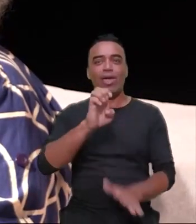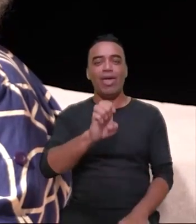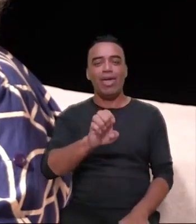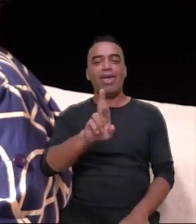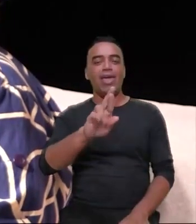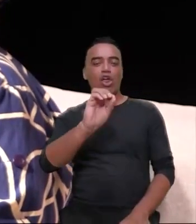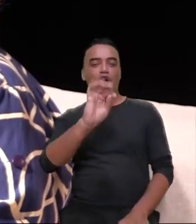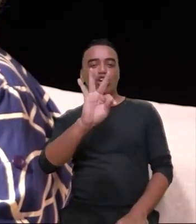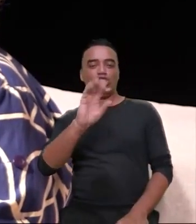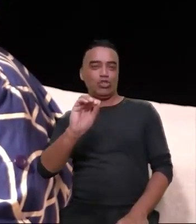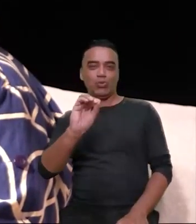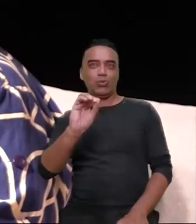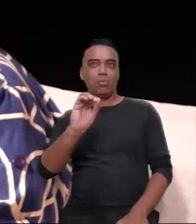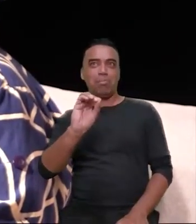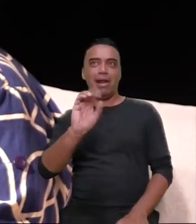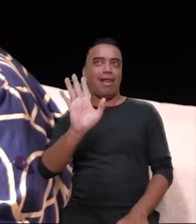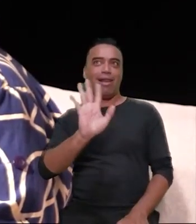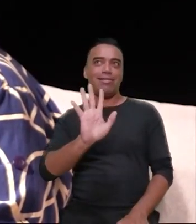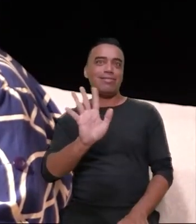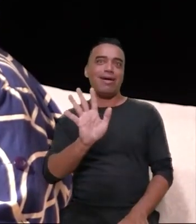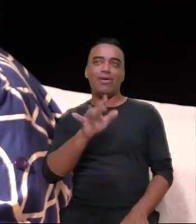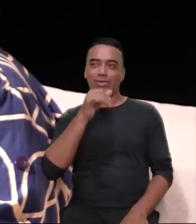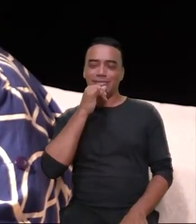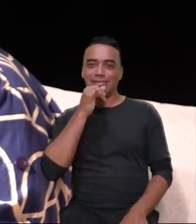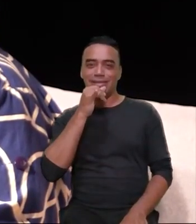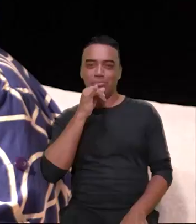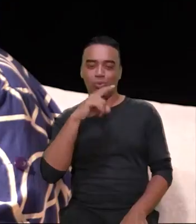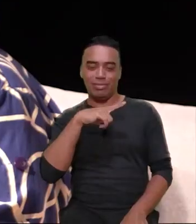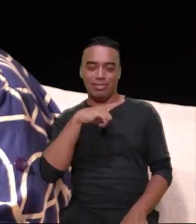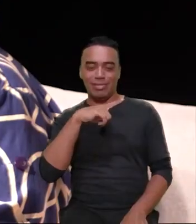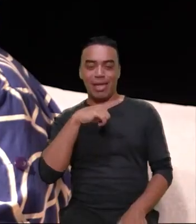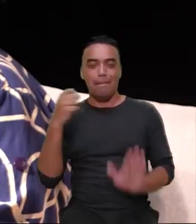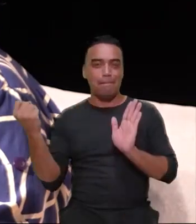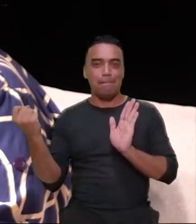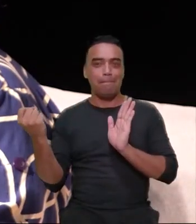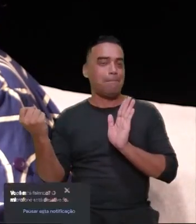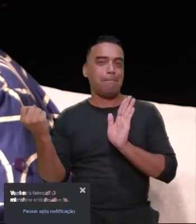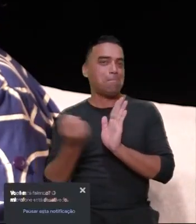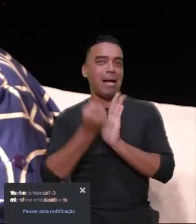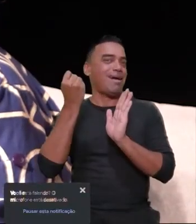erótico para não voltar para tendo como símbolo